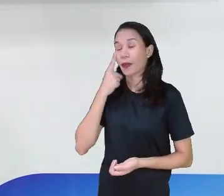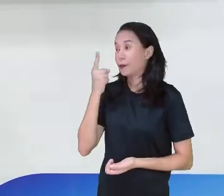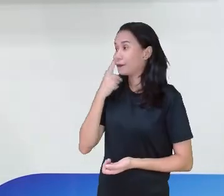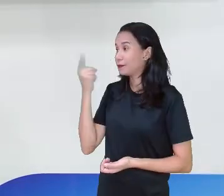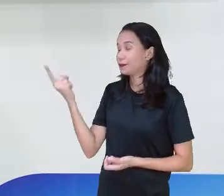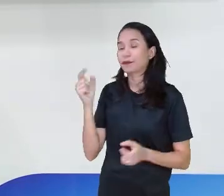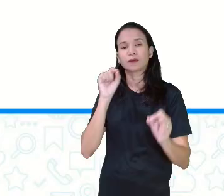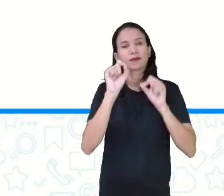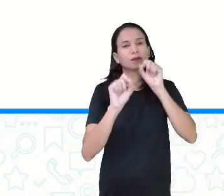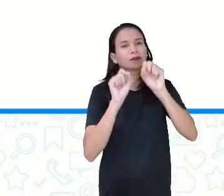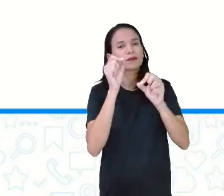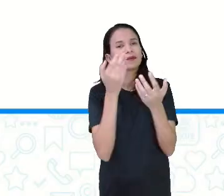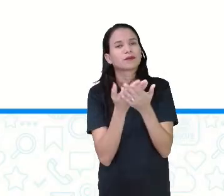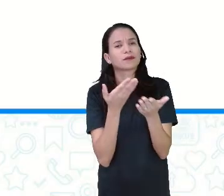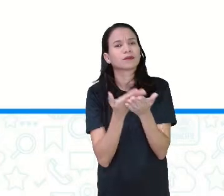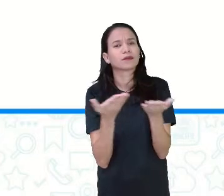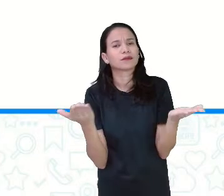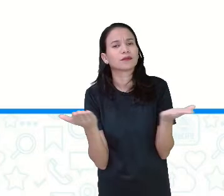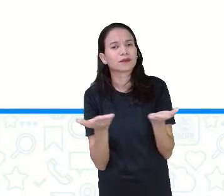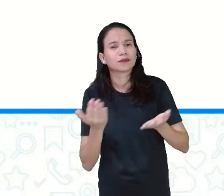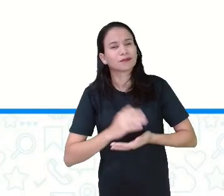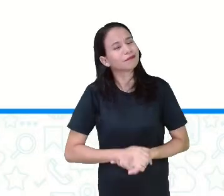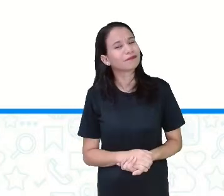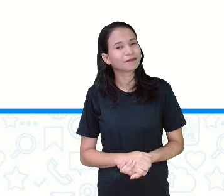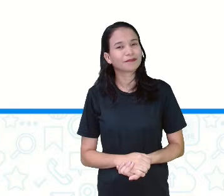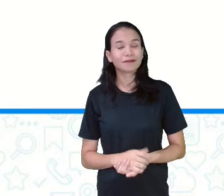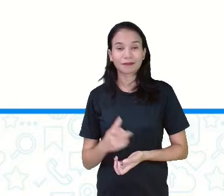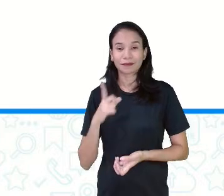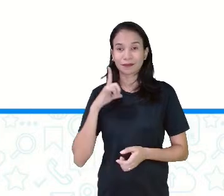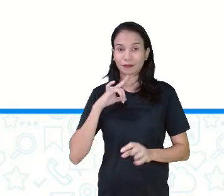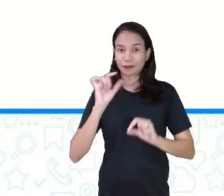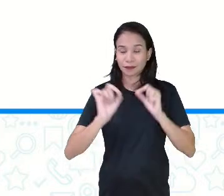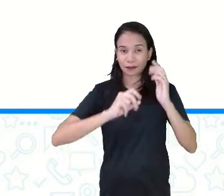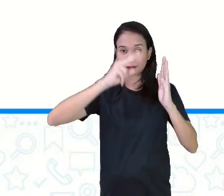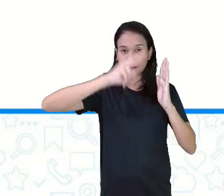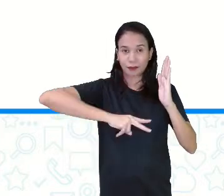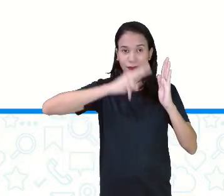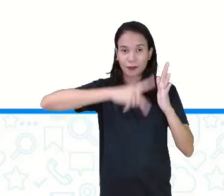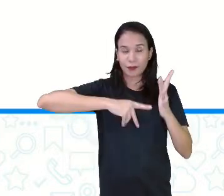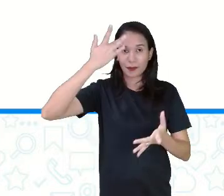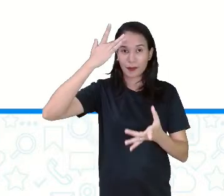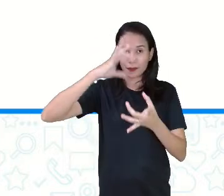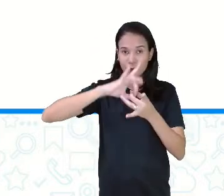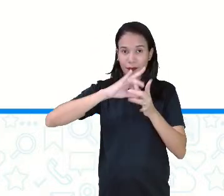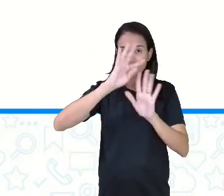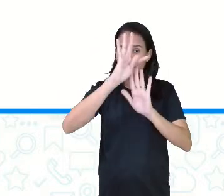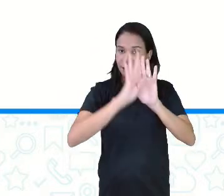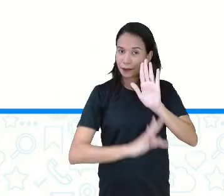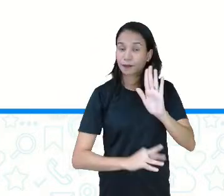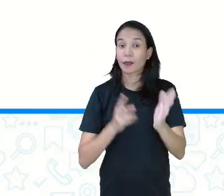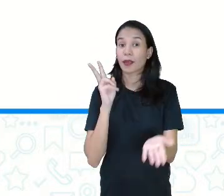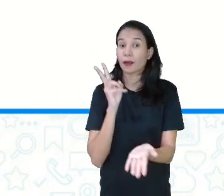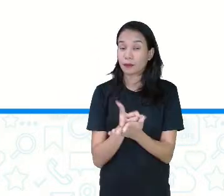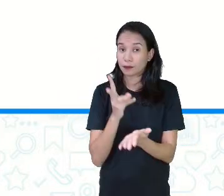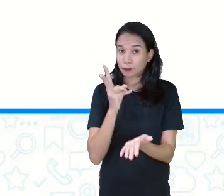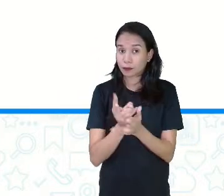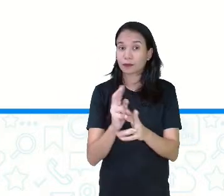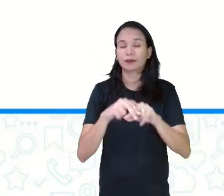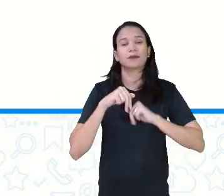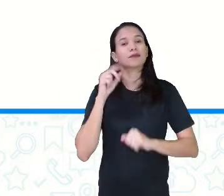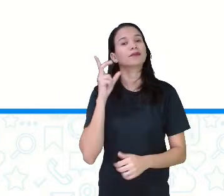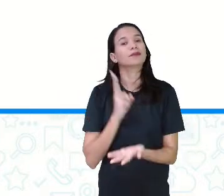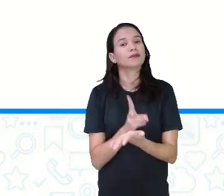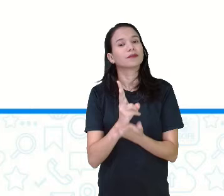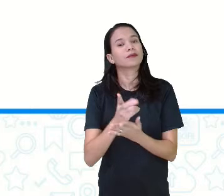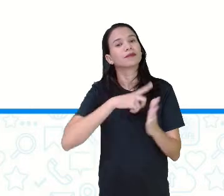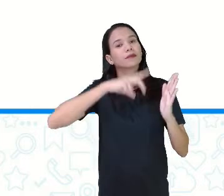que é que vamos estudar hoje? Nós iremos trabalhar leitura e compreensão de texto sempre, porque eu estou sempre